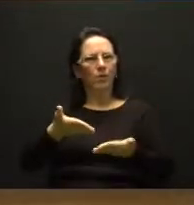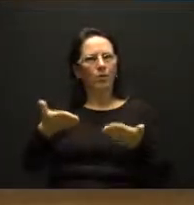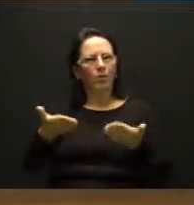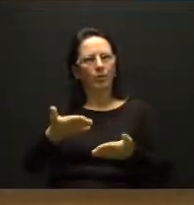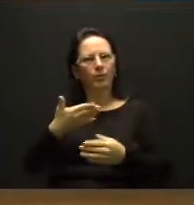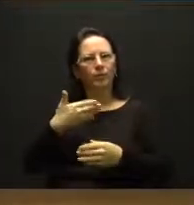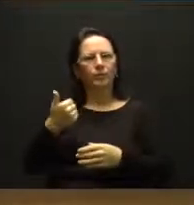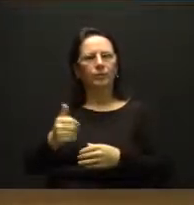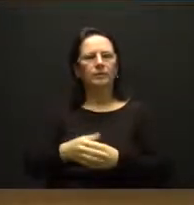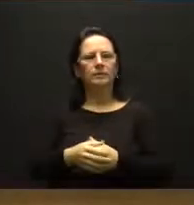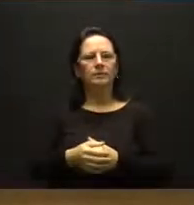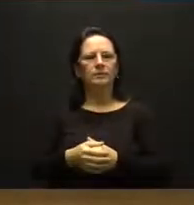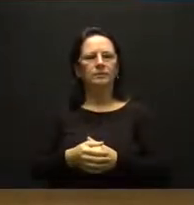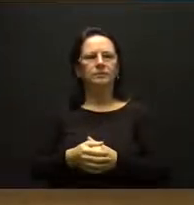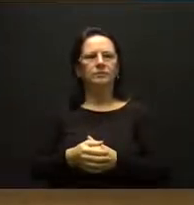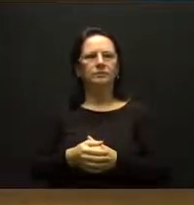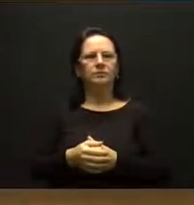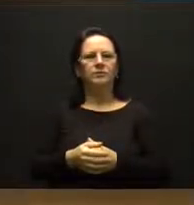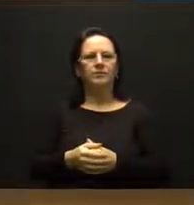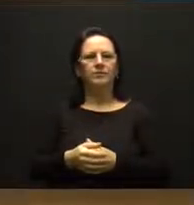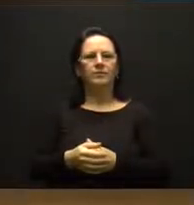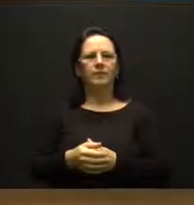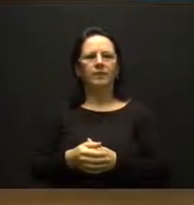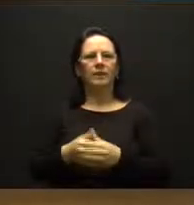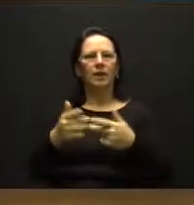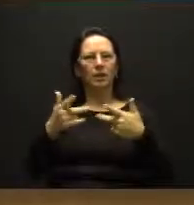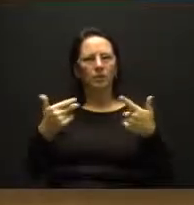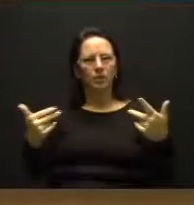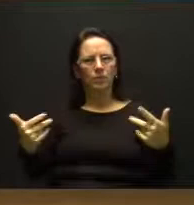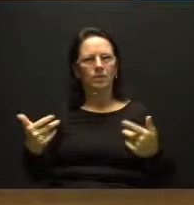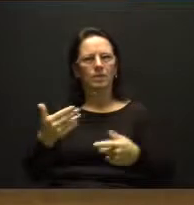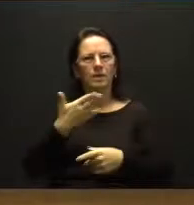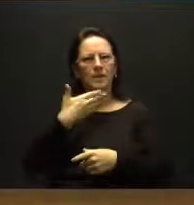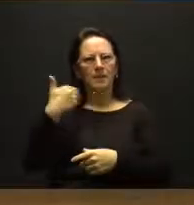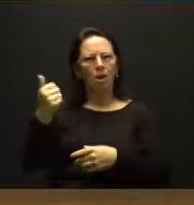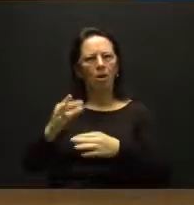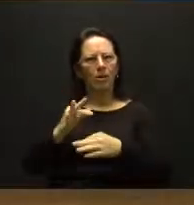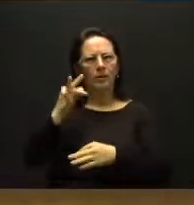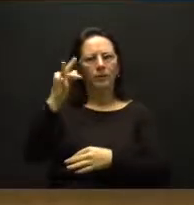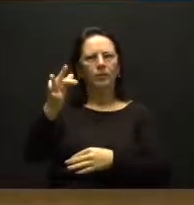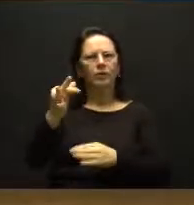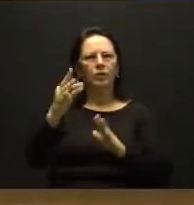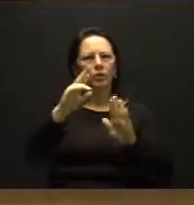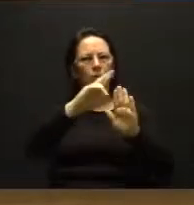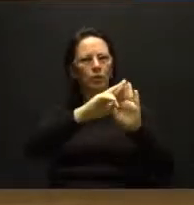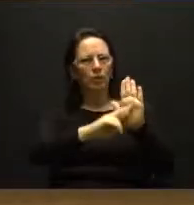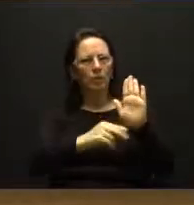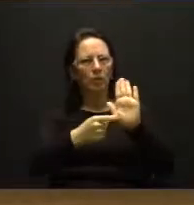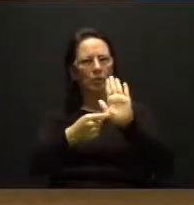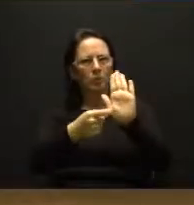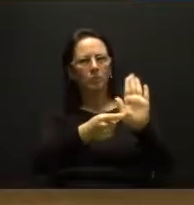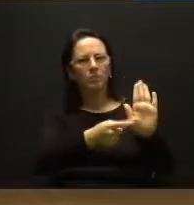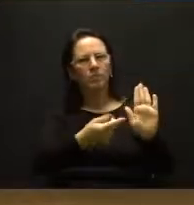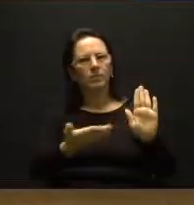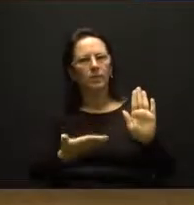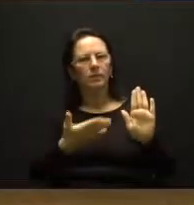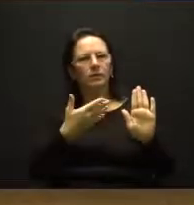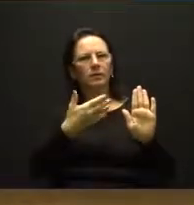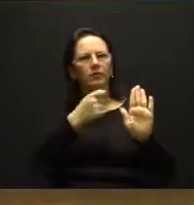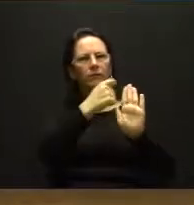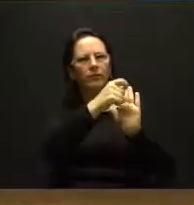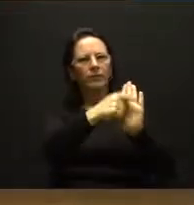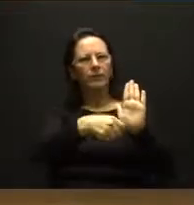obrigado rafael para que as coisas melhorassem leva celeste apresentou requerimento onde diz